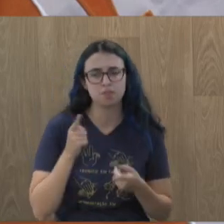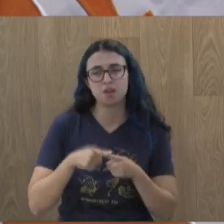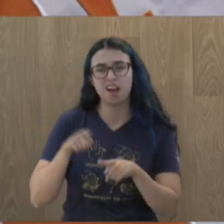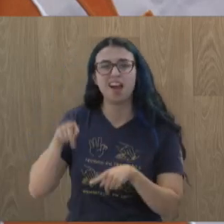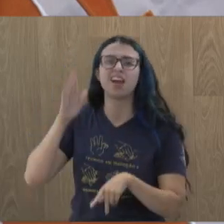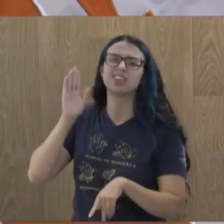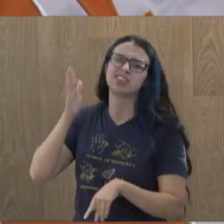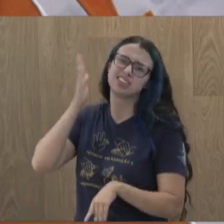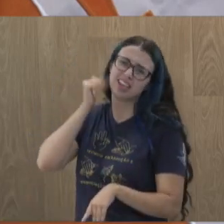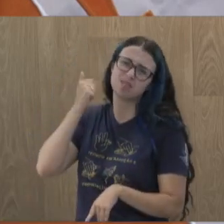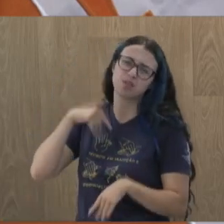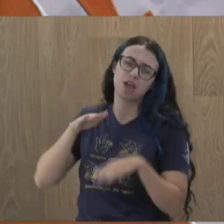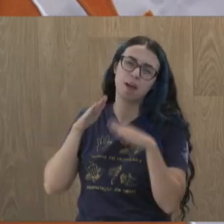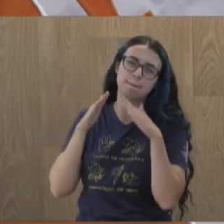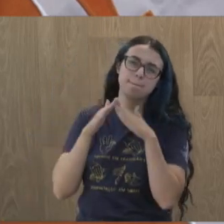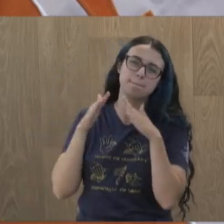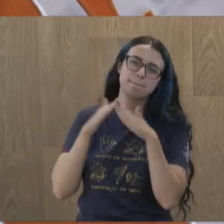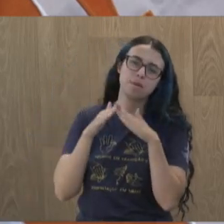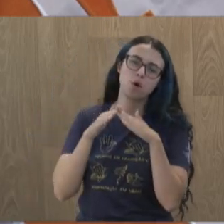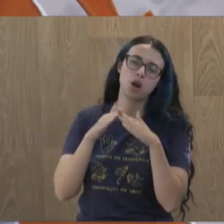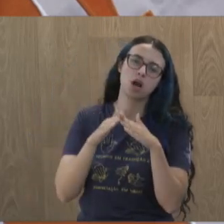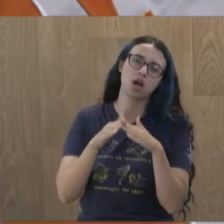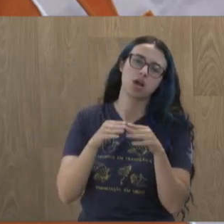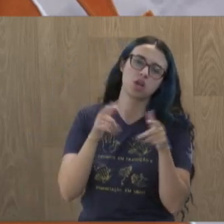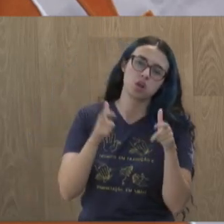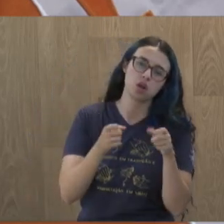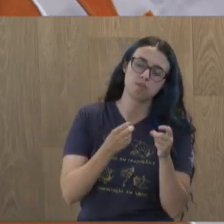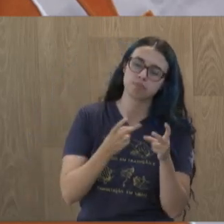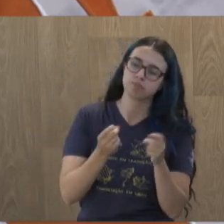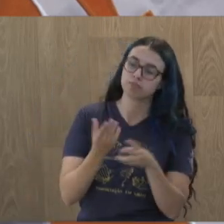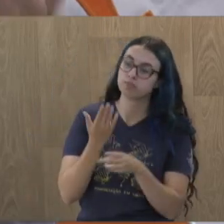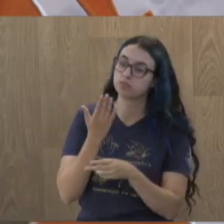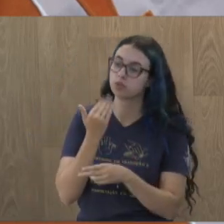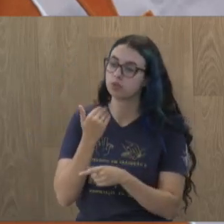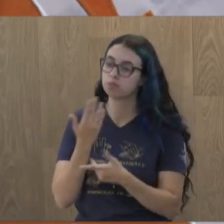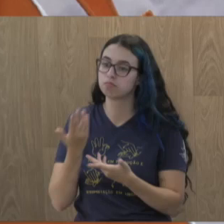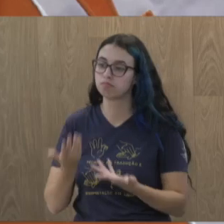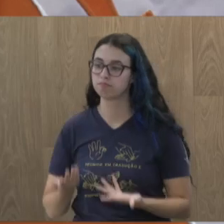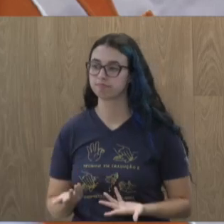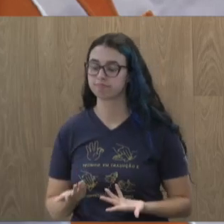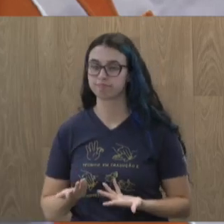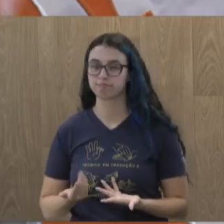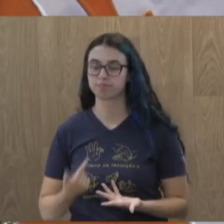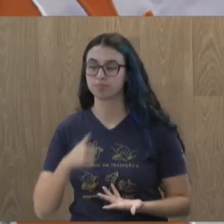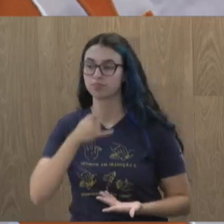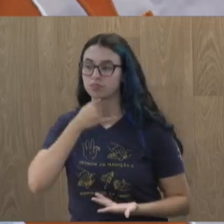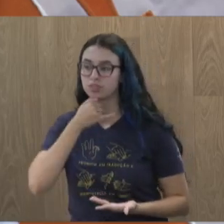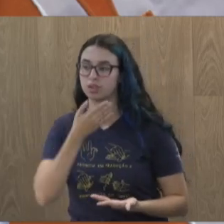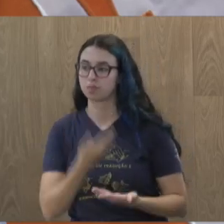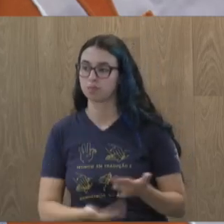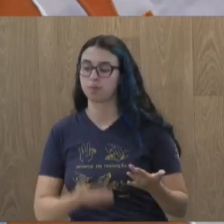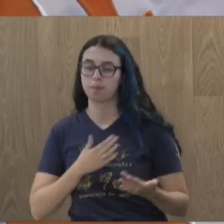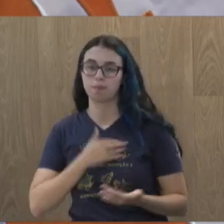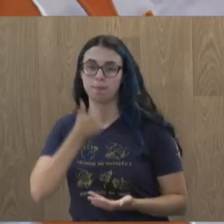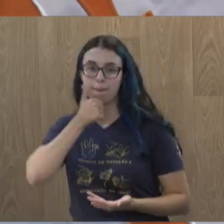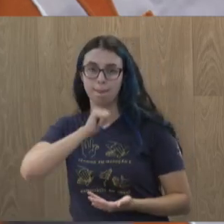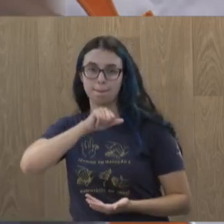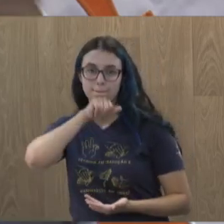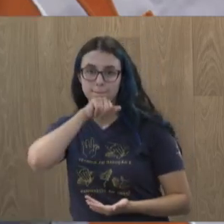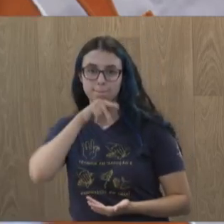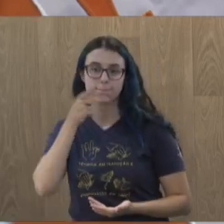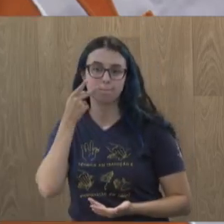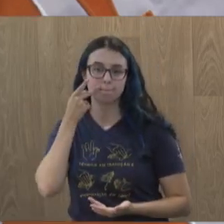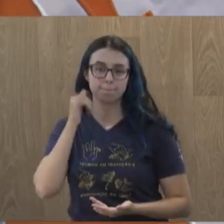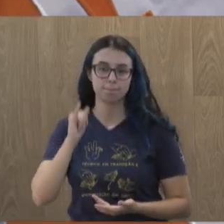podia ir em casa. E olha que ironia do destino, né? Perdi meu pai, perdi minha mãe, por não